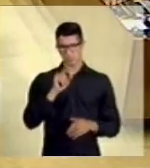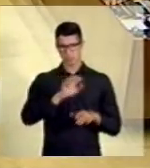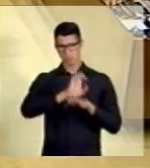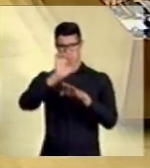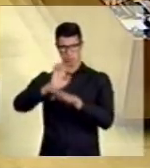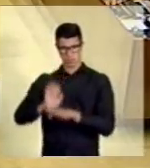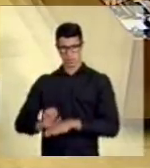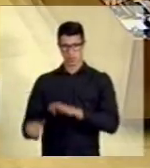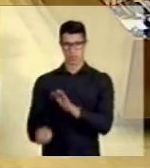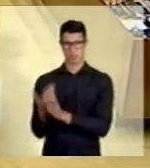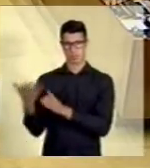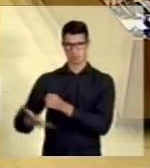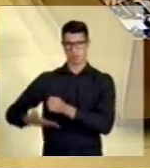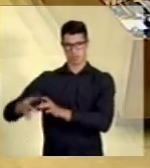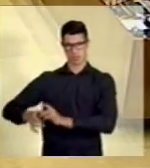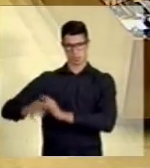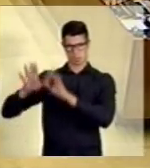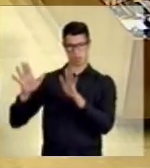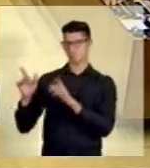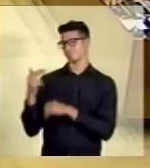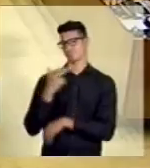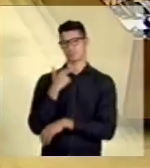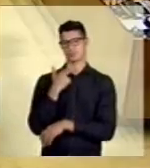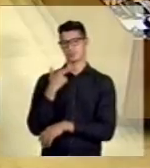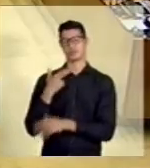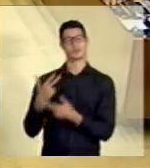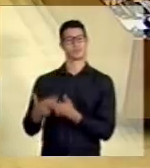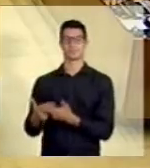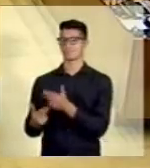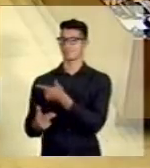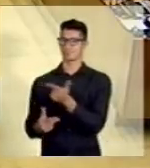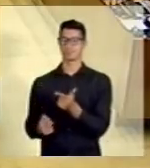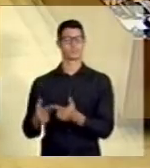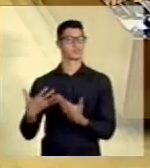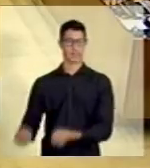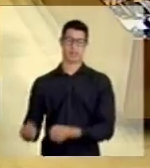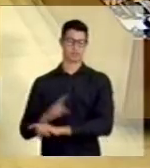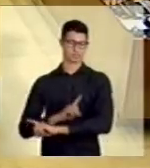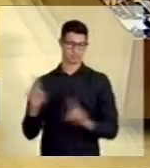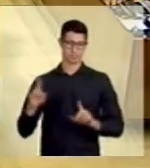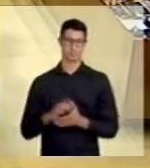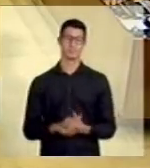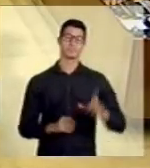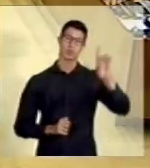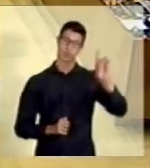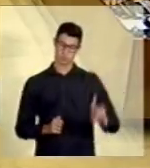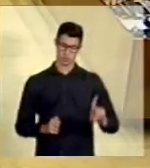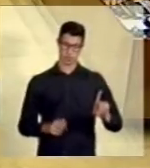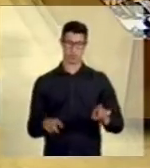Estado fundado em bases democráticas não pode tolerar nem admitir. O direito